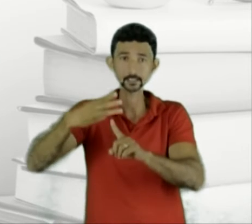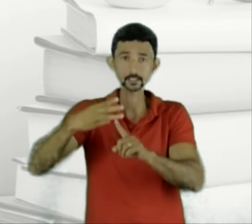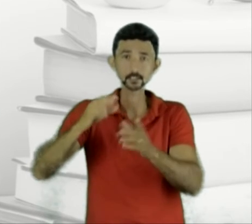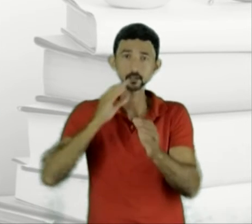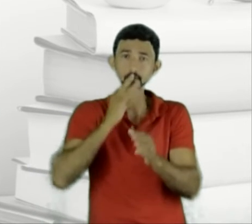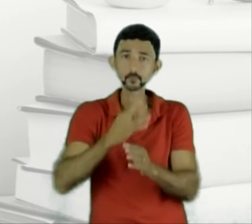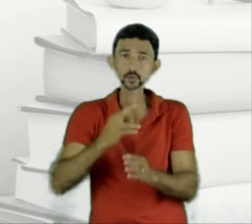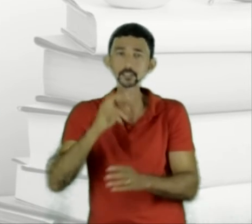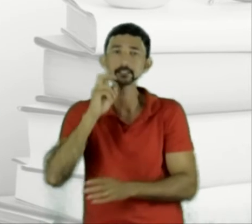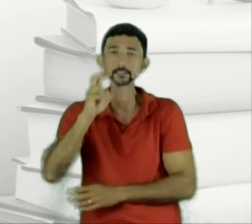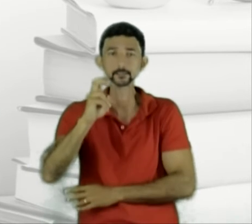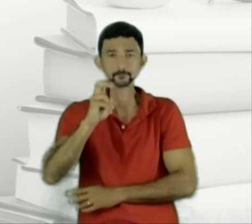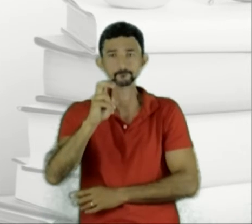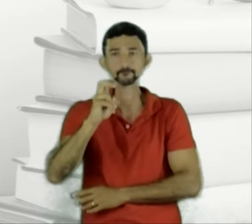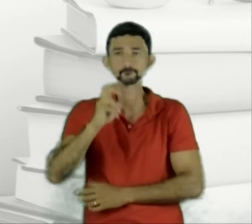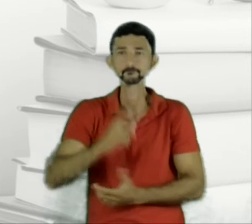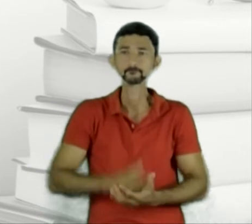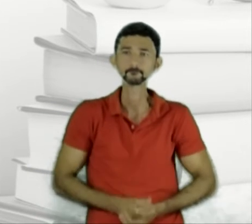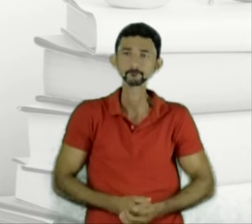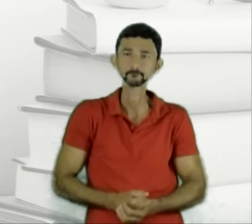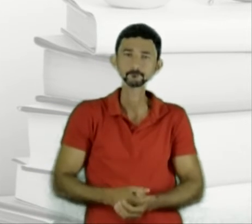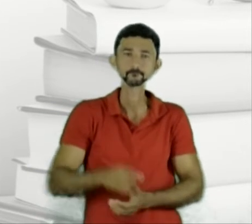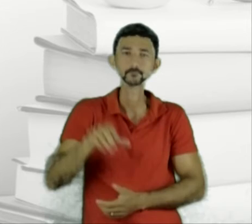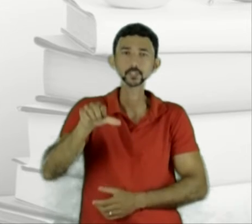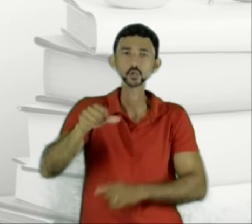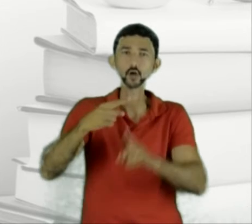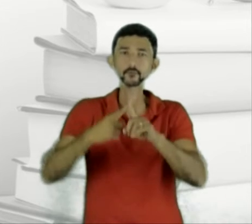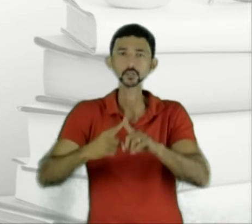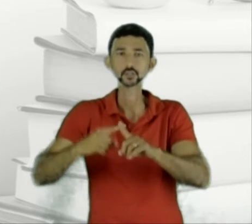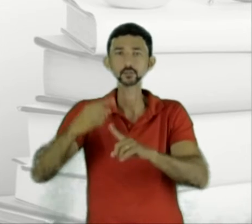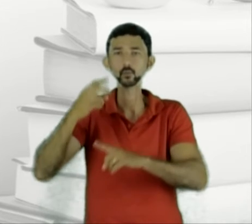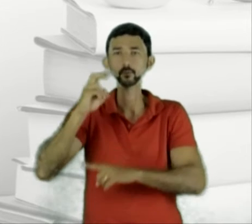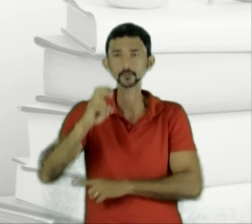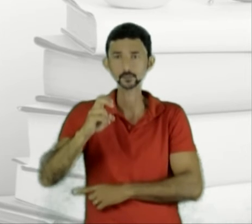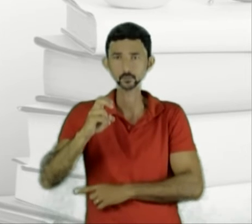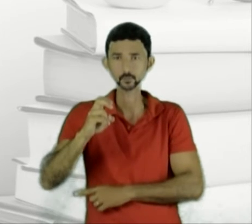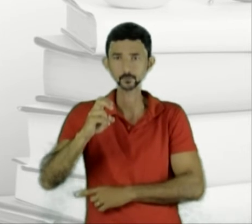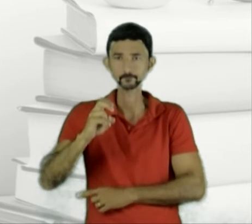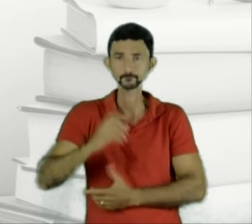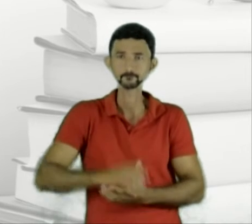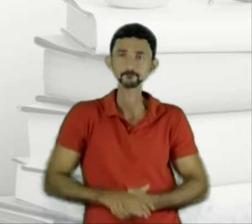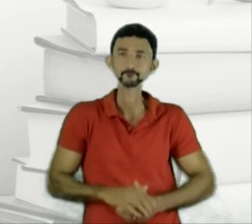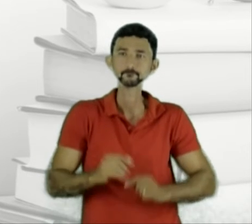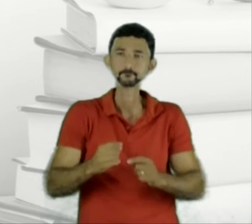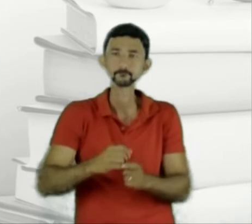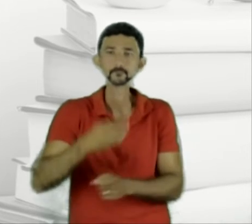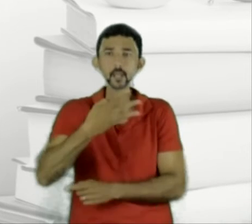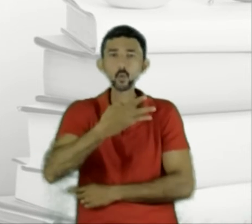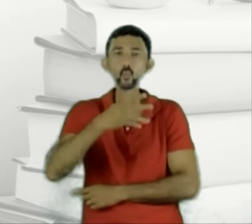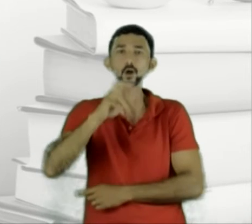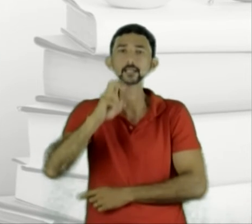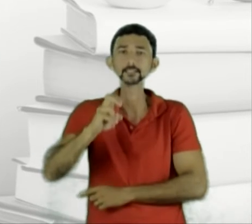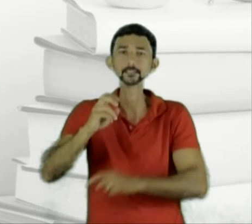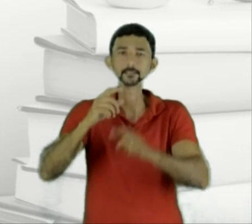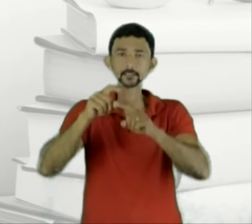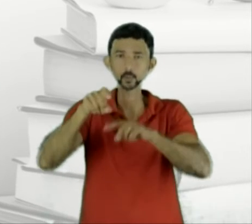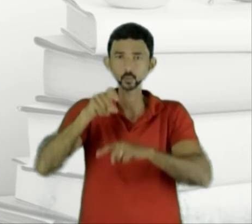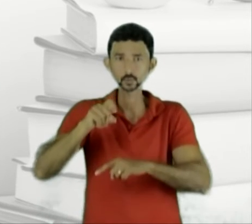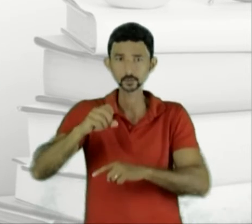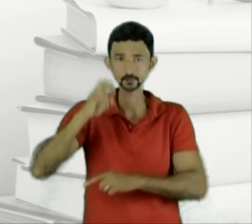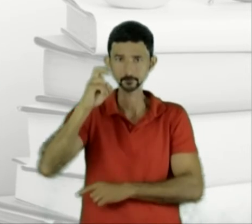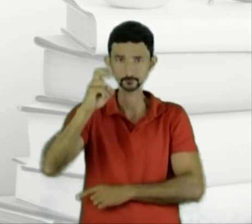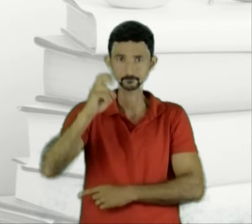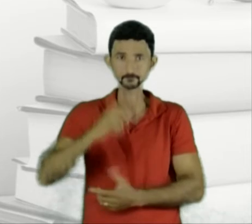dar 5. Então, 9x² vezes 5x ao cubo é 45x à